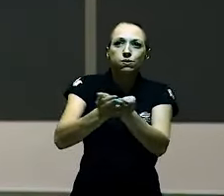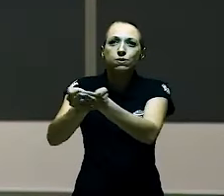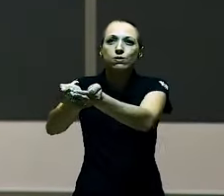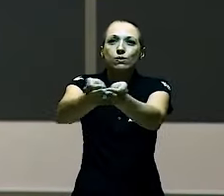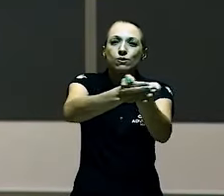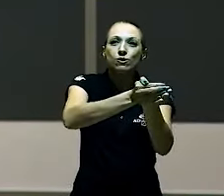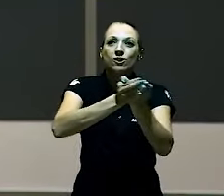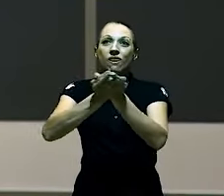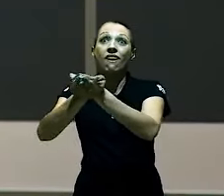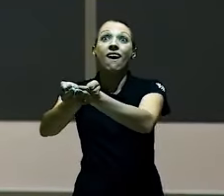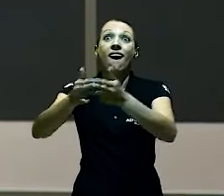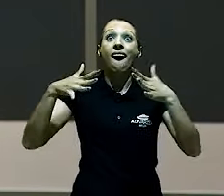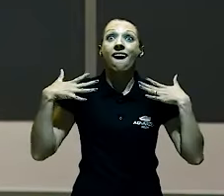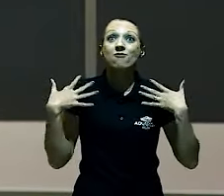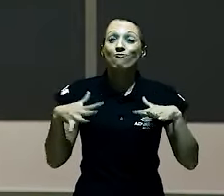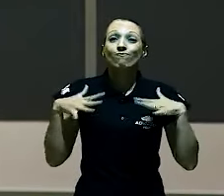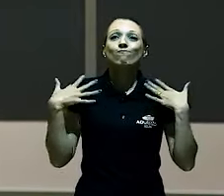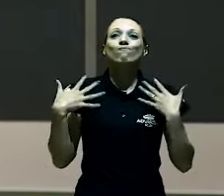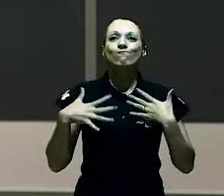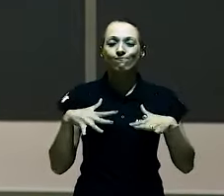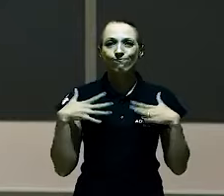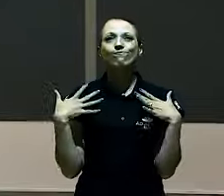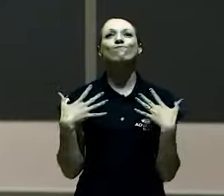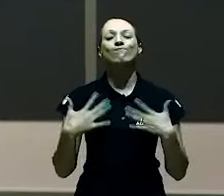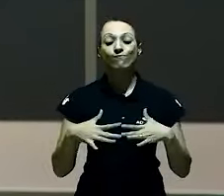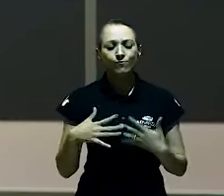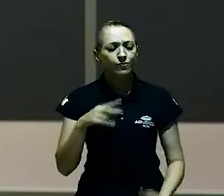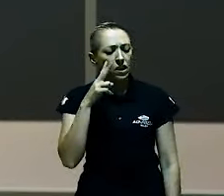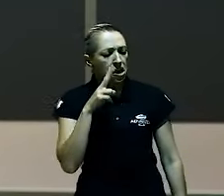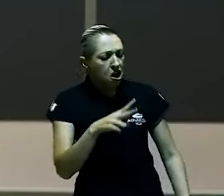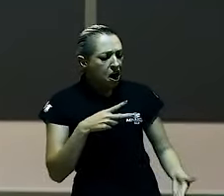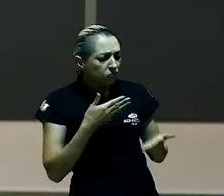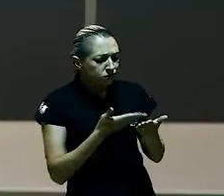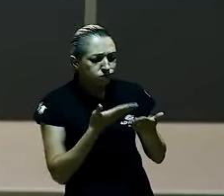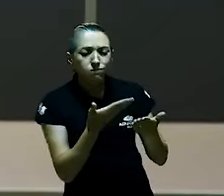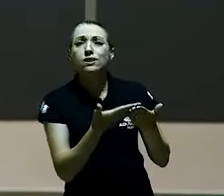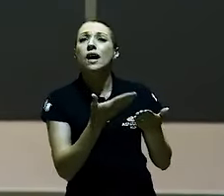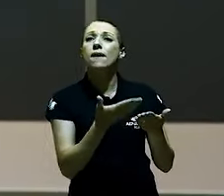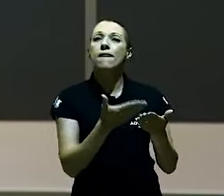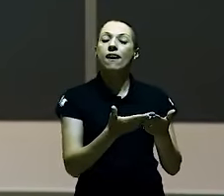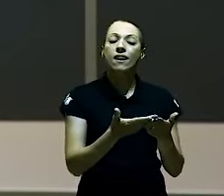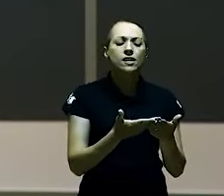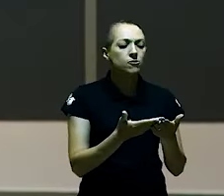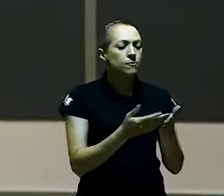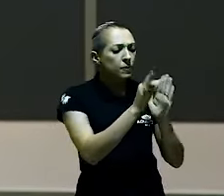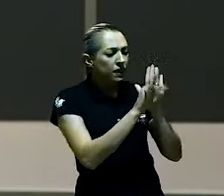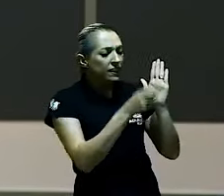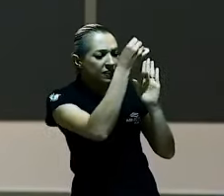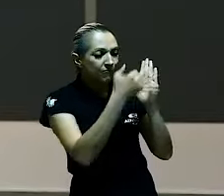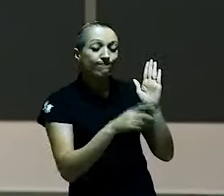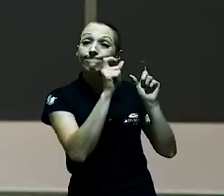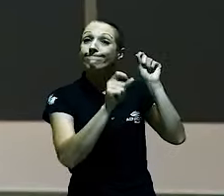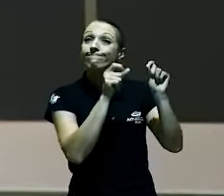mais chocante. Enquanto eu fazia exegese desse texto, algo me chocou. O texto diz no versículo